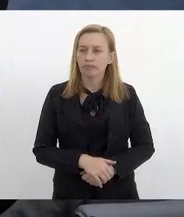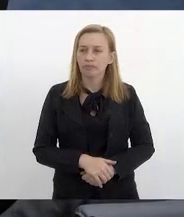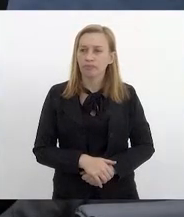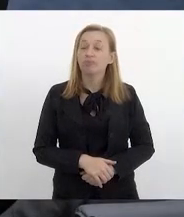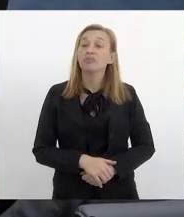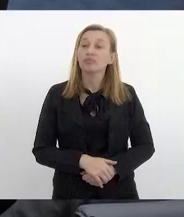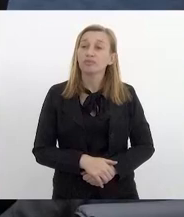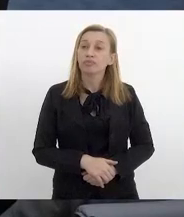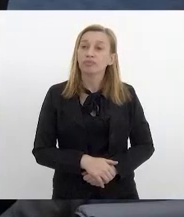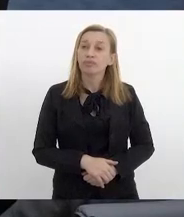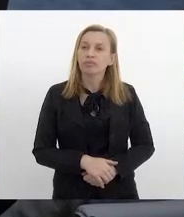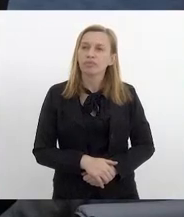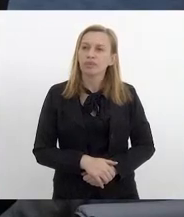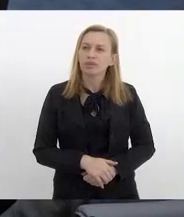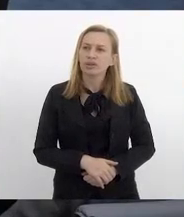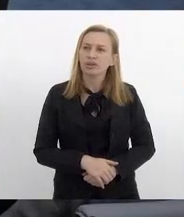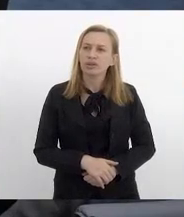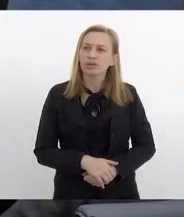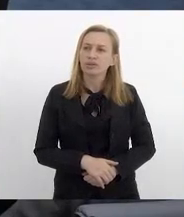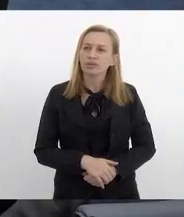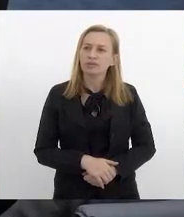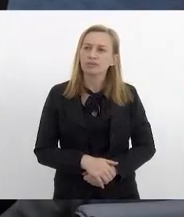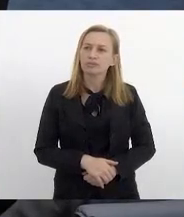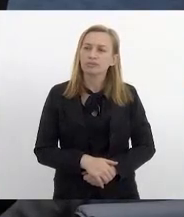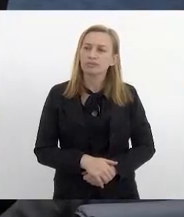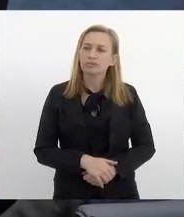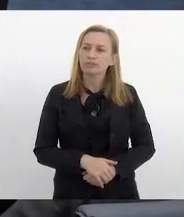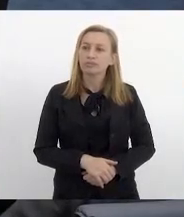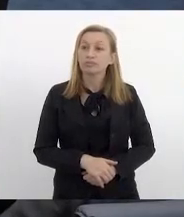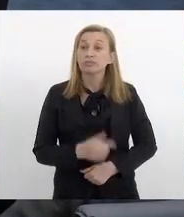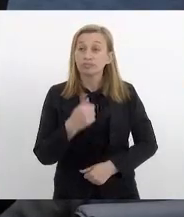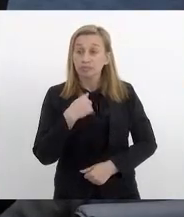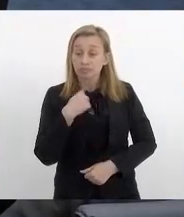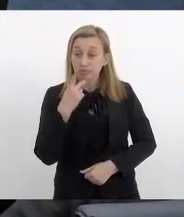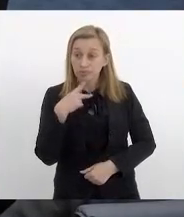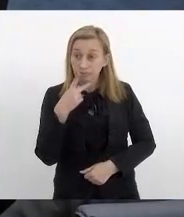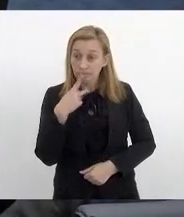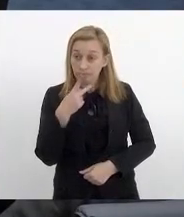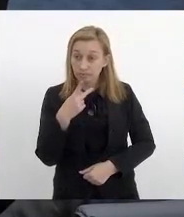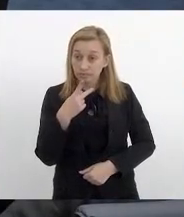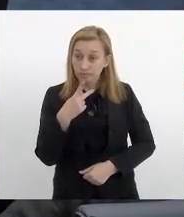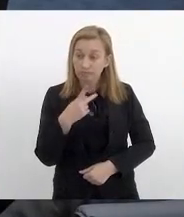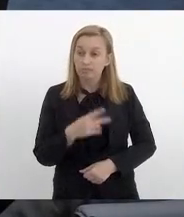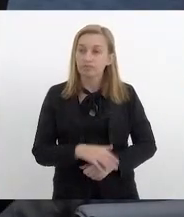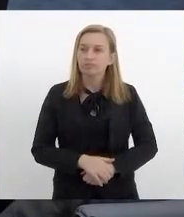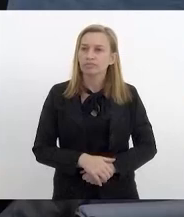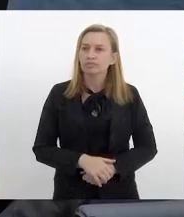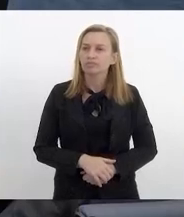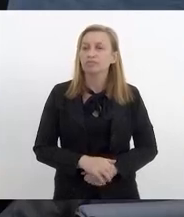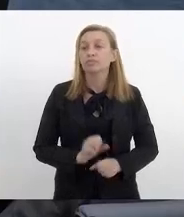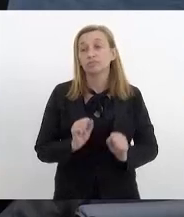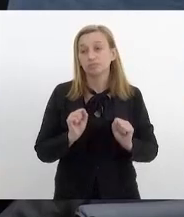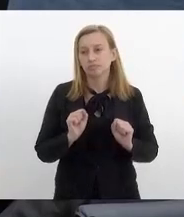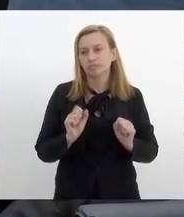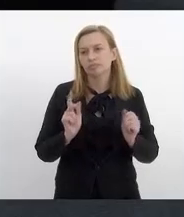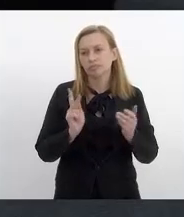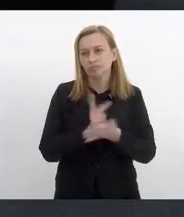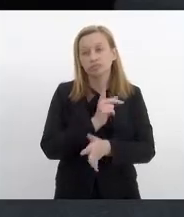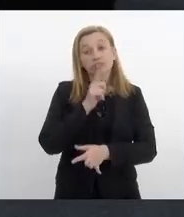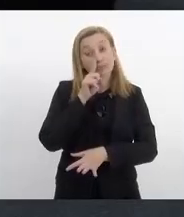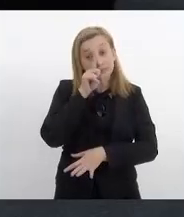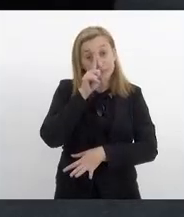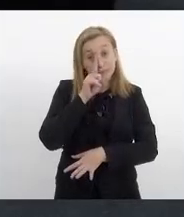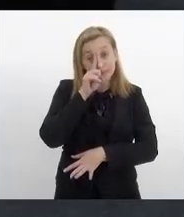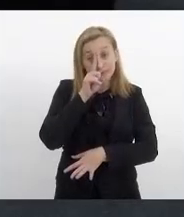Sim, querido, mas veja só. O que eu estou dizendo é que corre o risco de haver